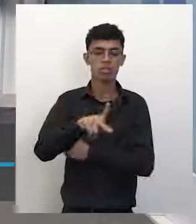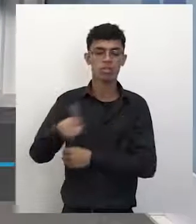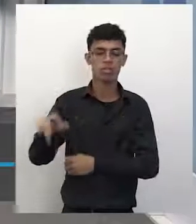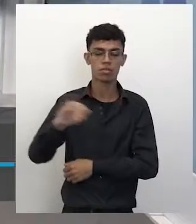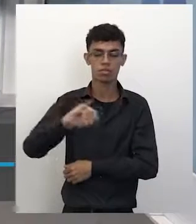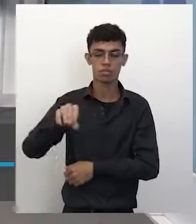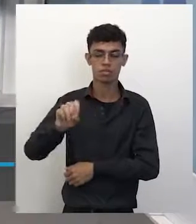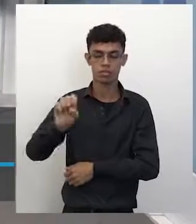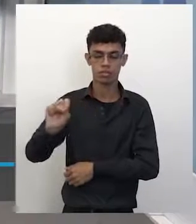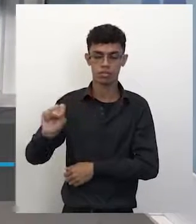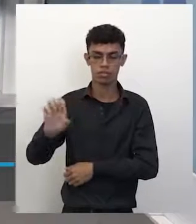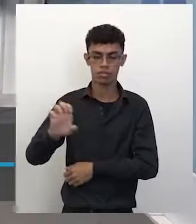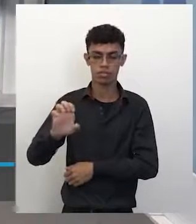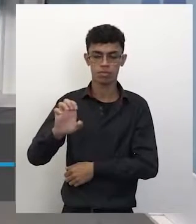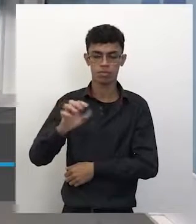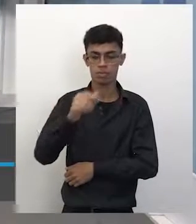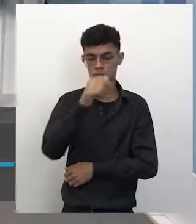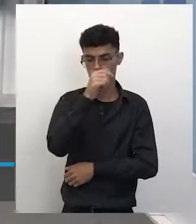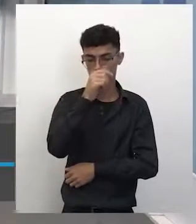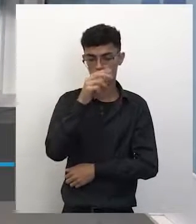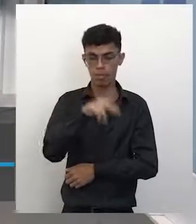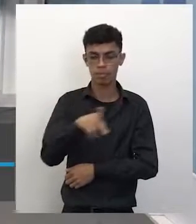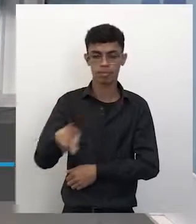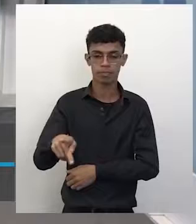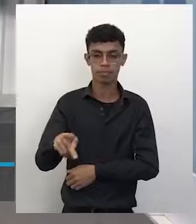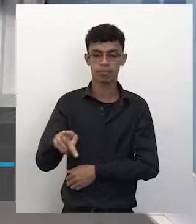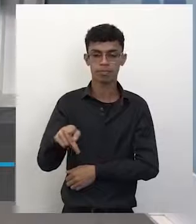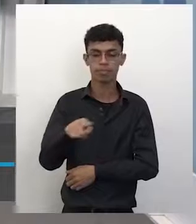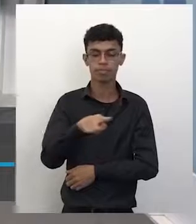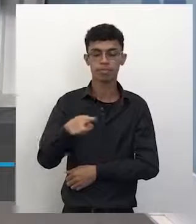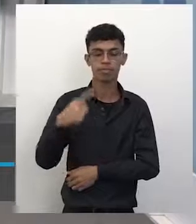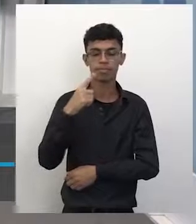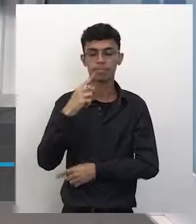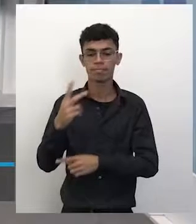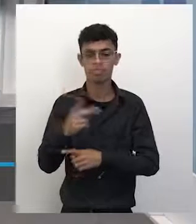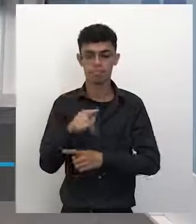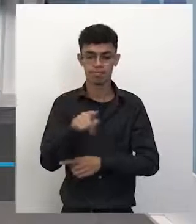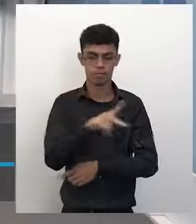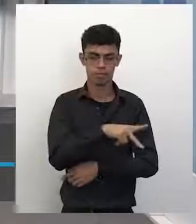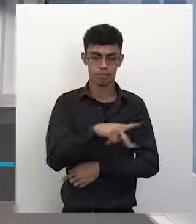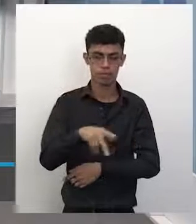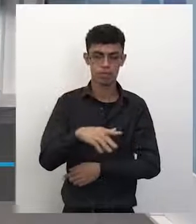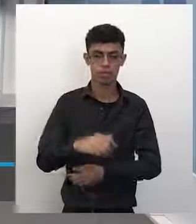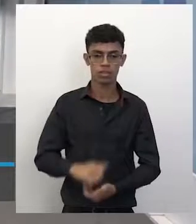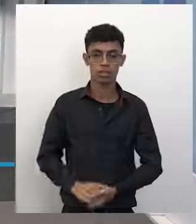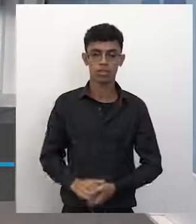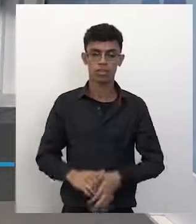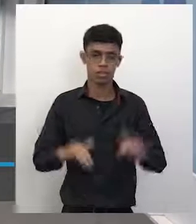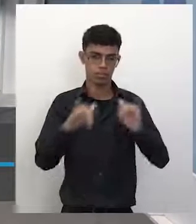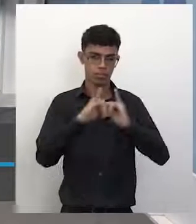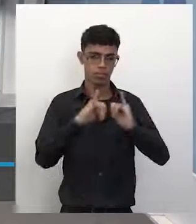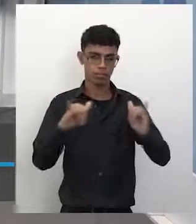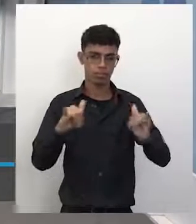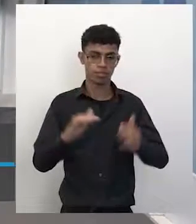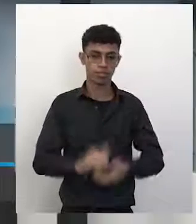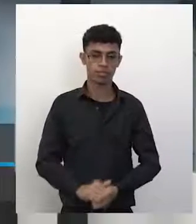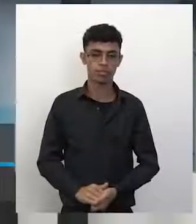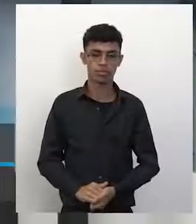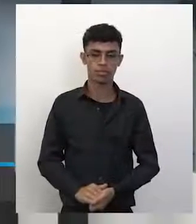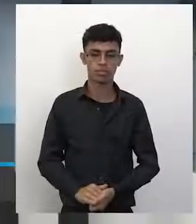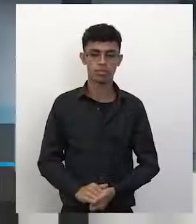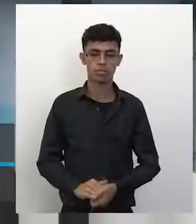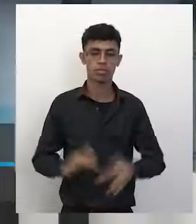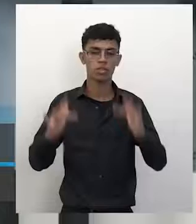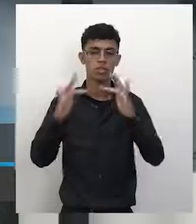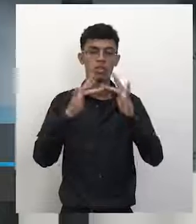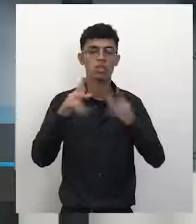da Naerson Miranda. Um professor abração. Será caçado então, por mim. Ó. Nossa, agora que você está falando, entrarei em contato, porque eu